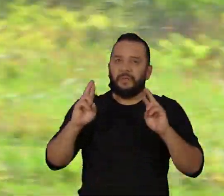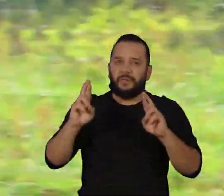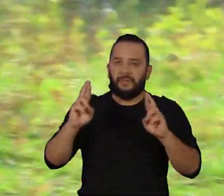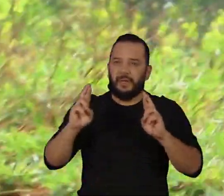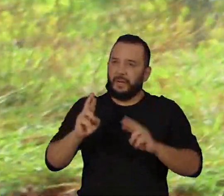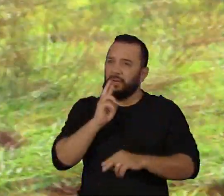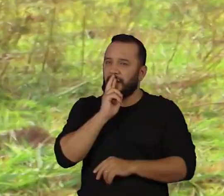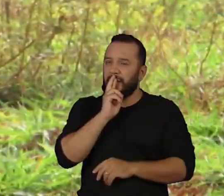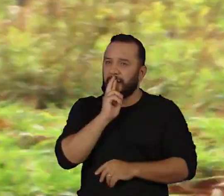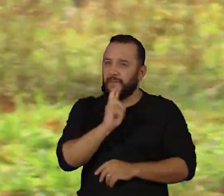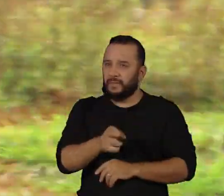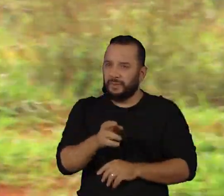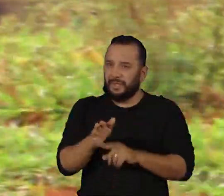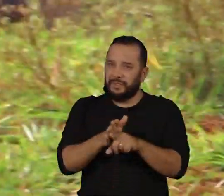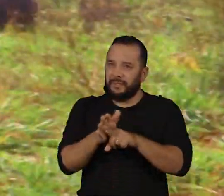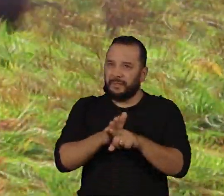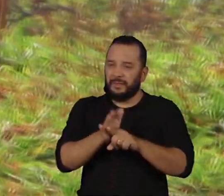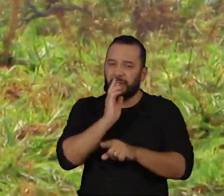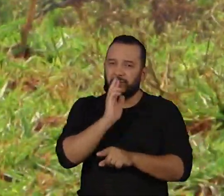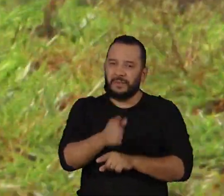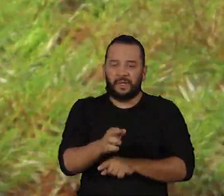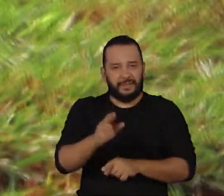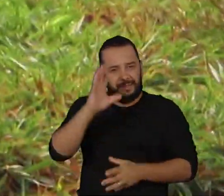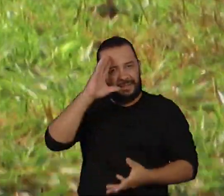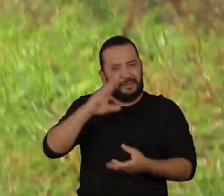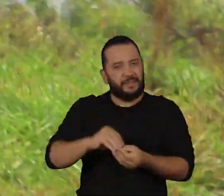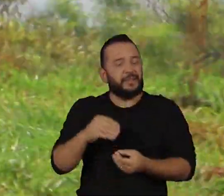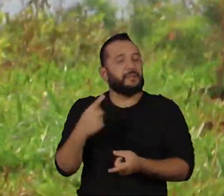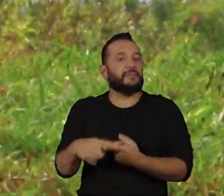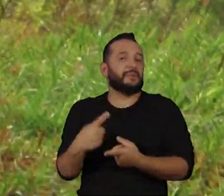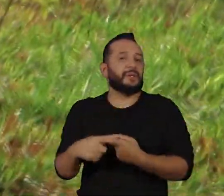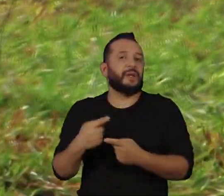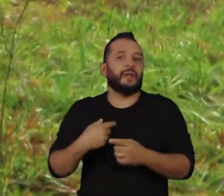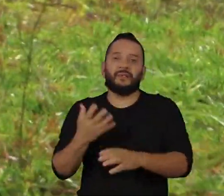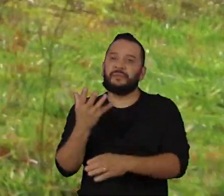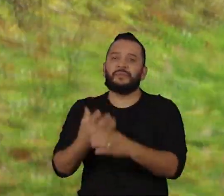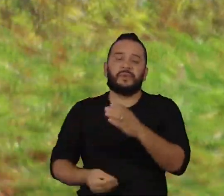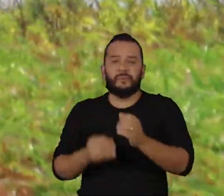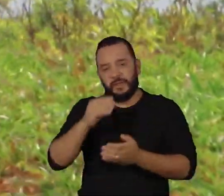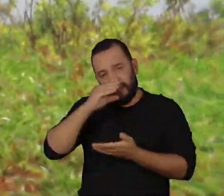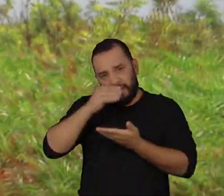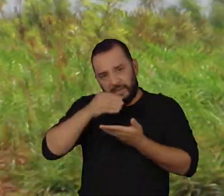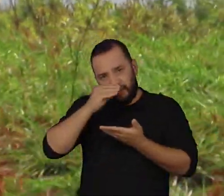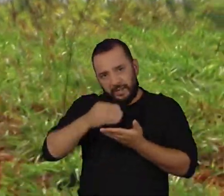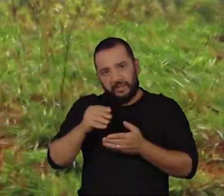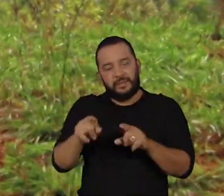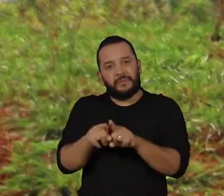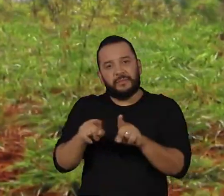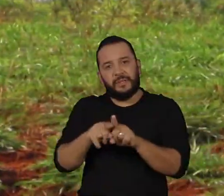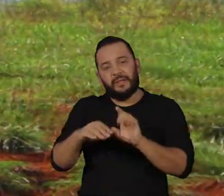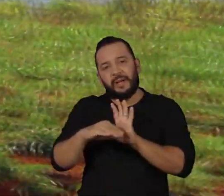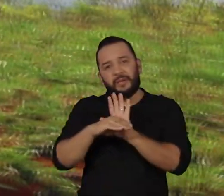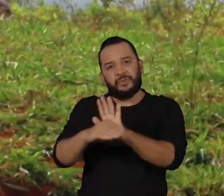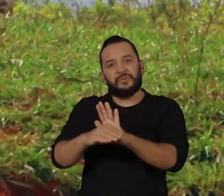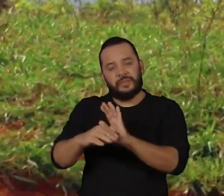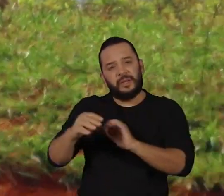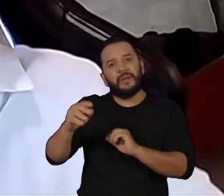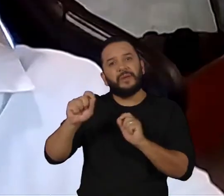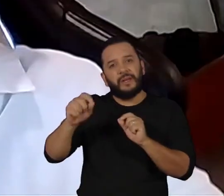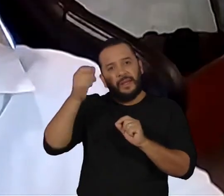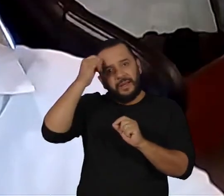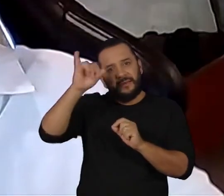a compreensão do processo de desaparecimento local e, assim, ajudem a evitar novas